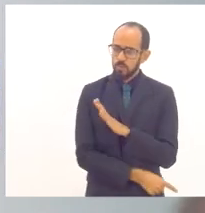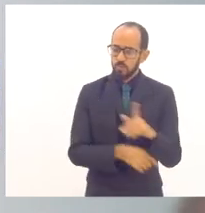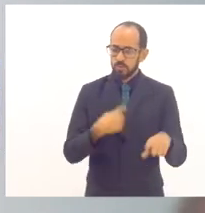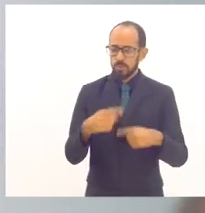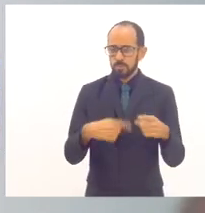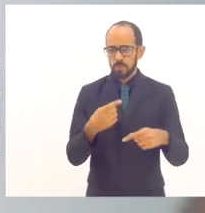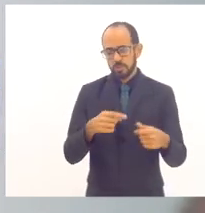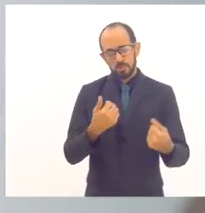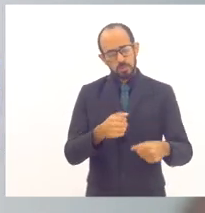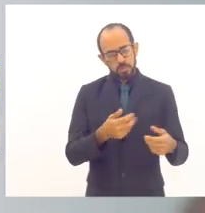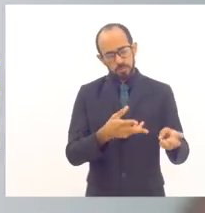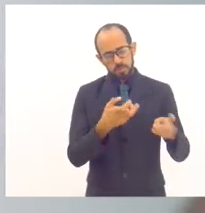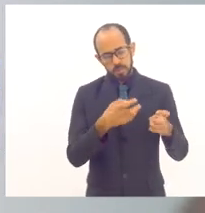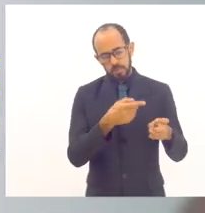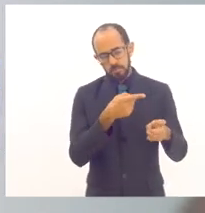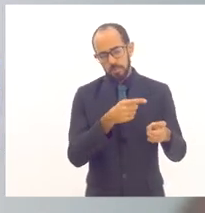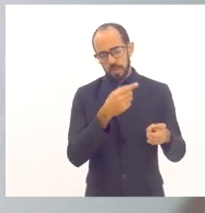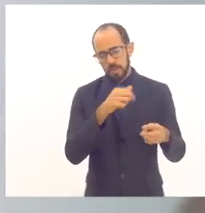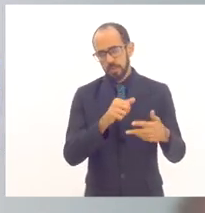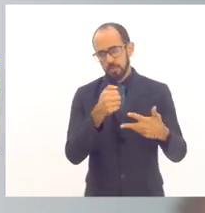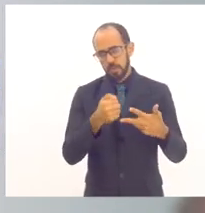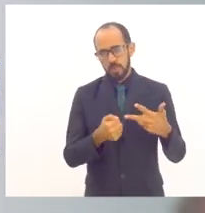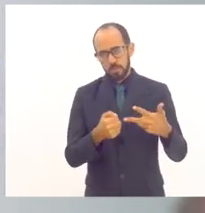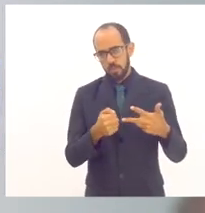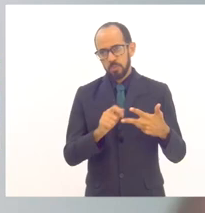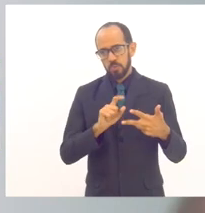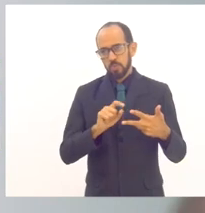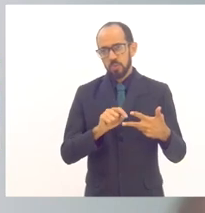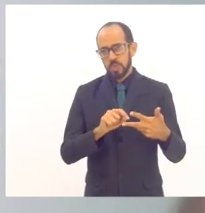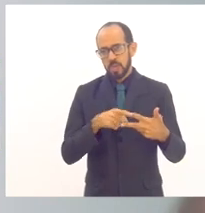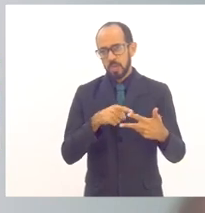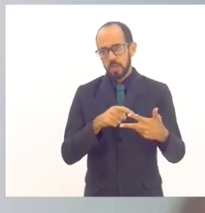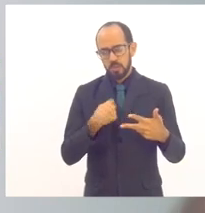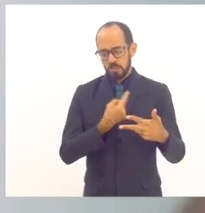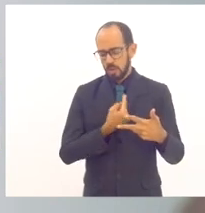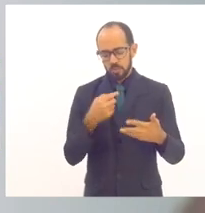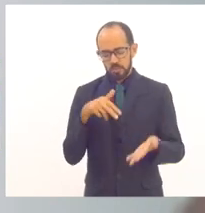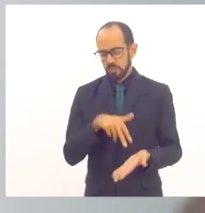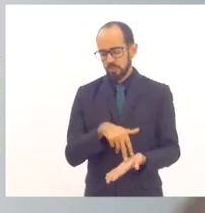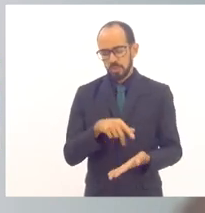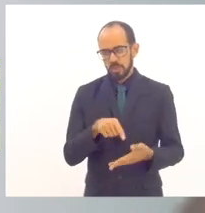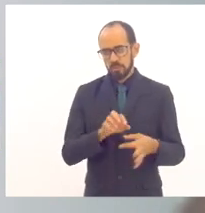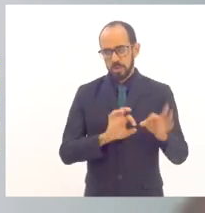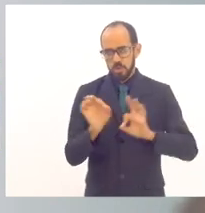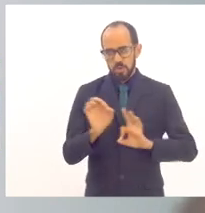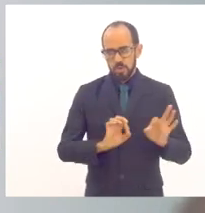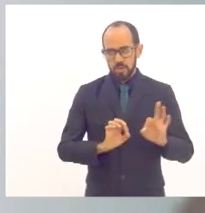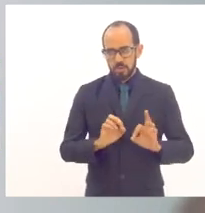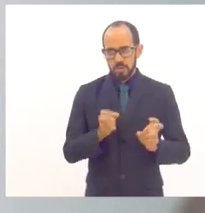escutar simplesmente assim do poder público. Olha só, nós não estamos aqui para organizar a capoeira.